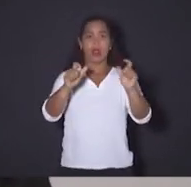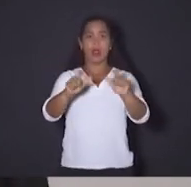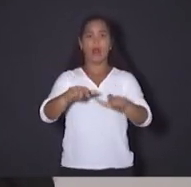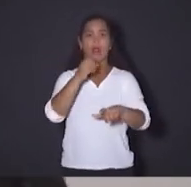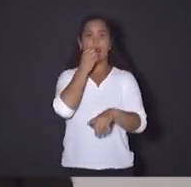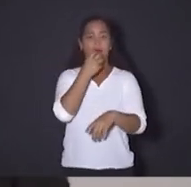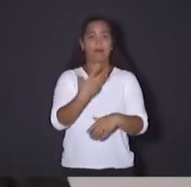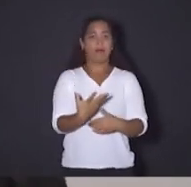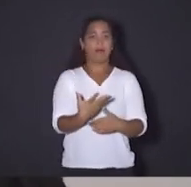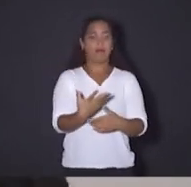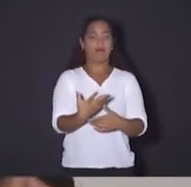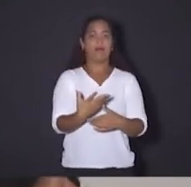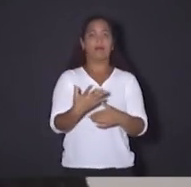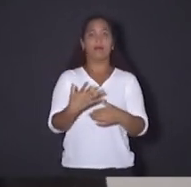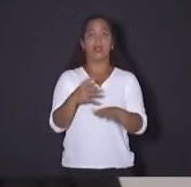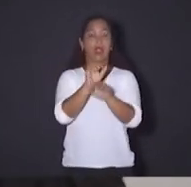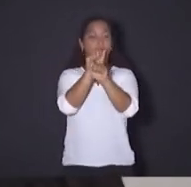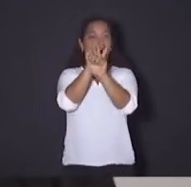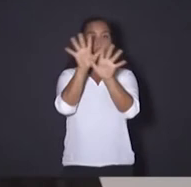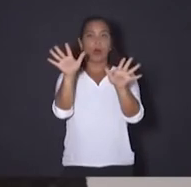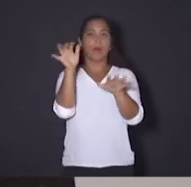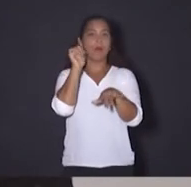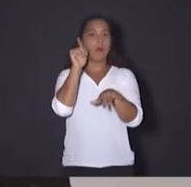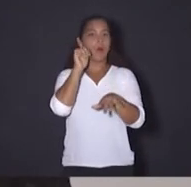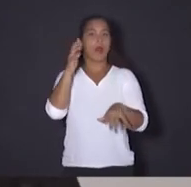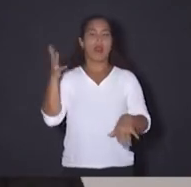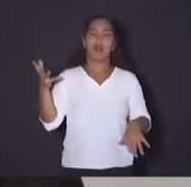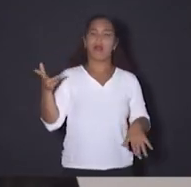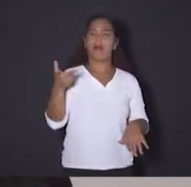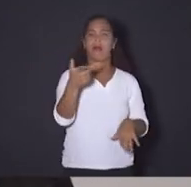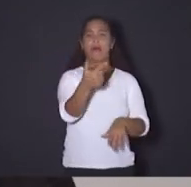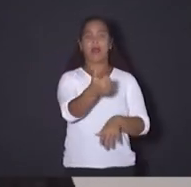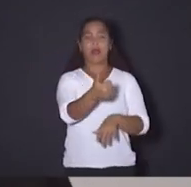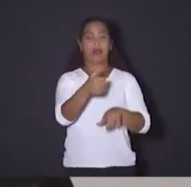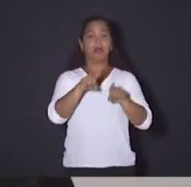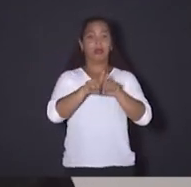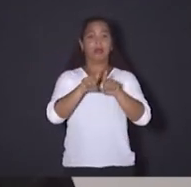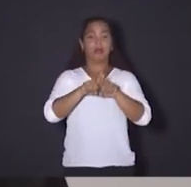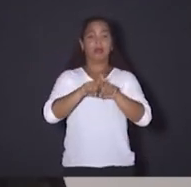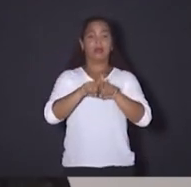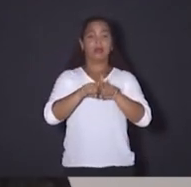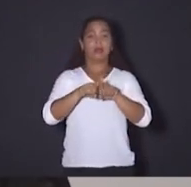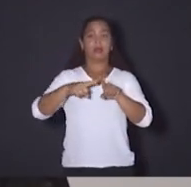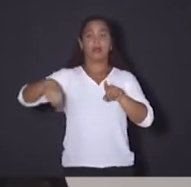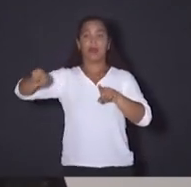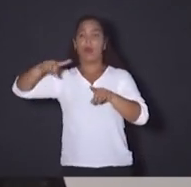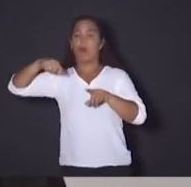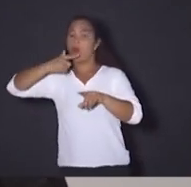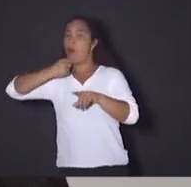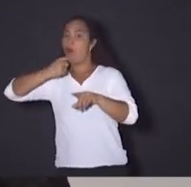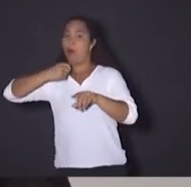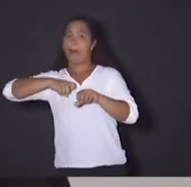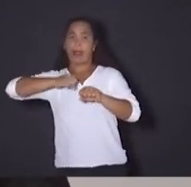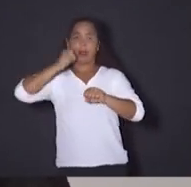parece óbvio que mulheres extraordinárias e luminosas são ataque por machistas